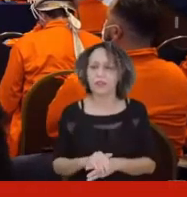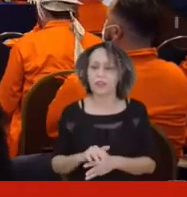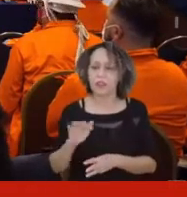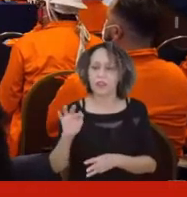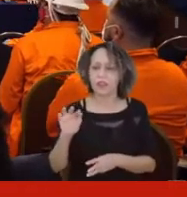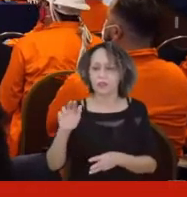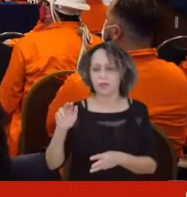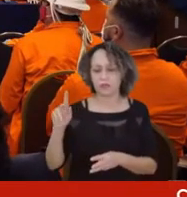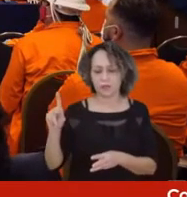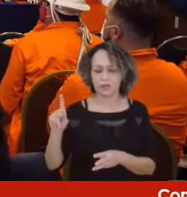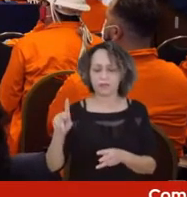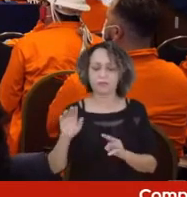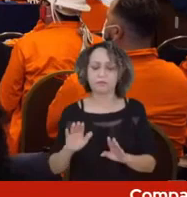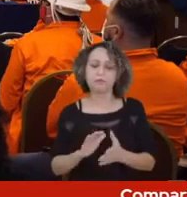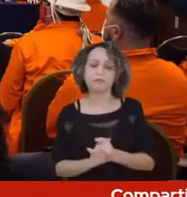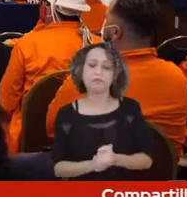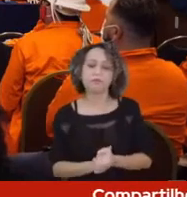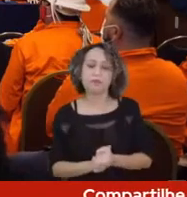Tirar a máscara.